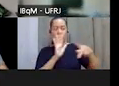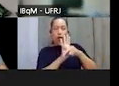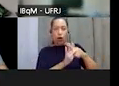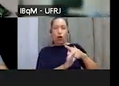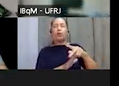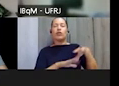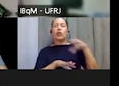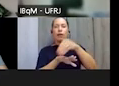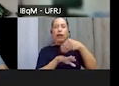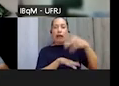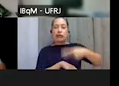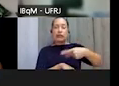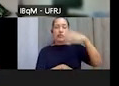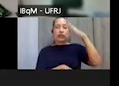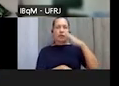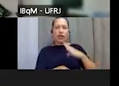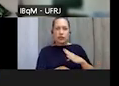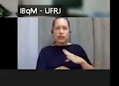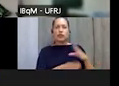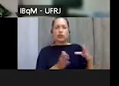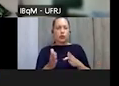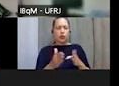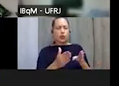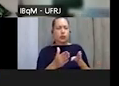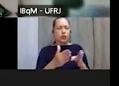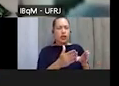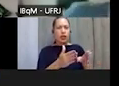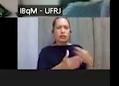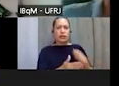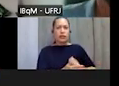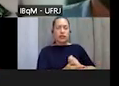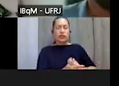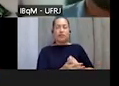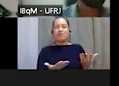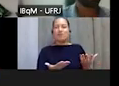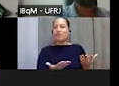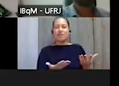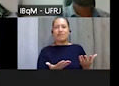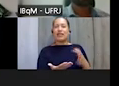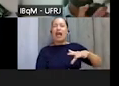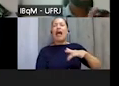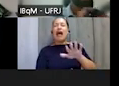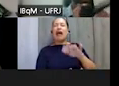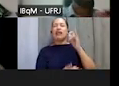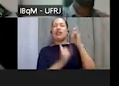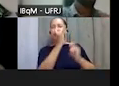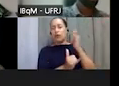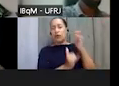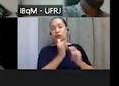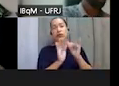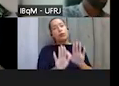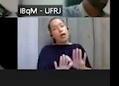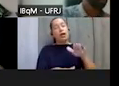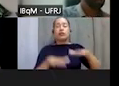Brasil tomaram uma direção e um caminho que é muito o da vulgarização da informação,